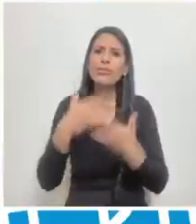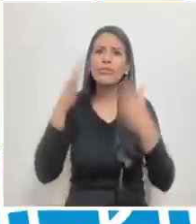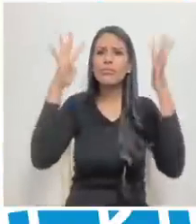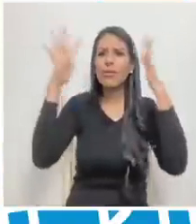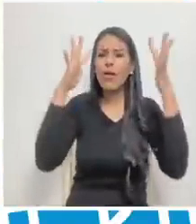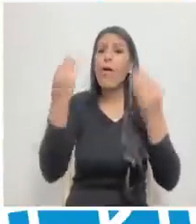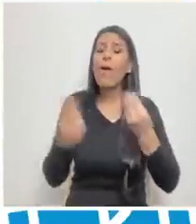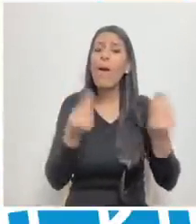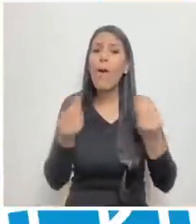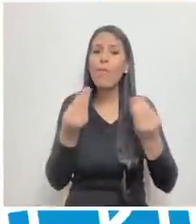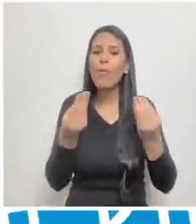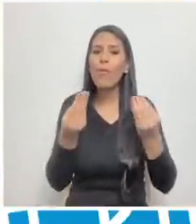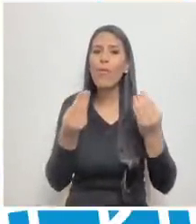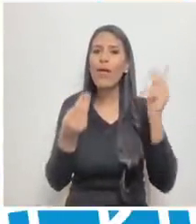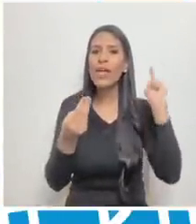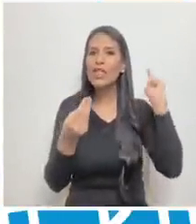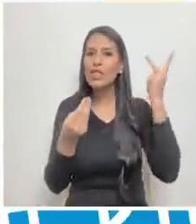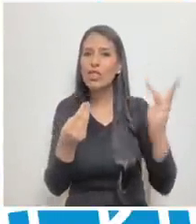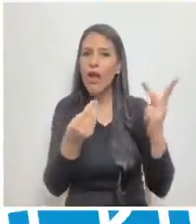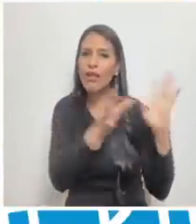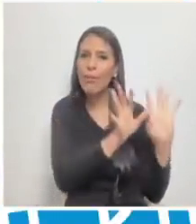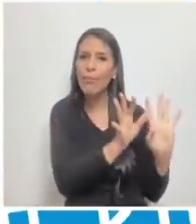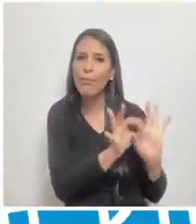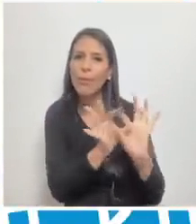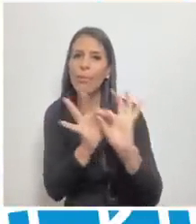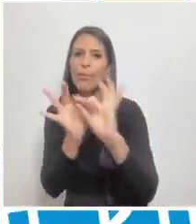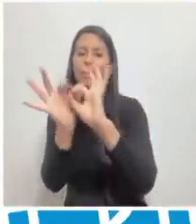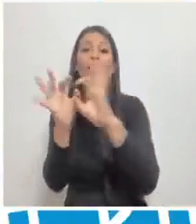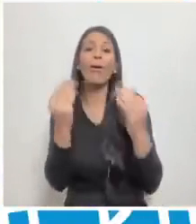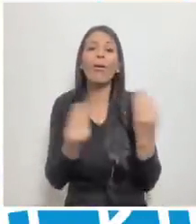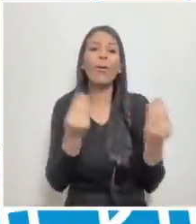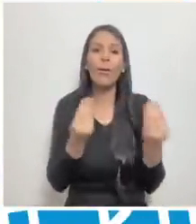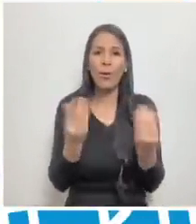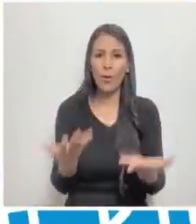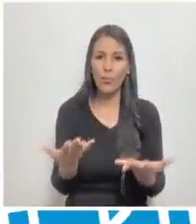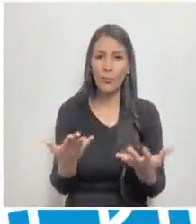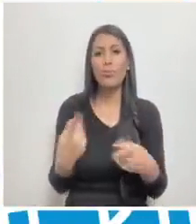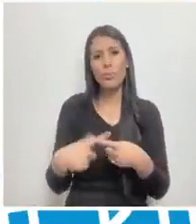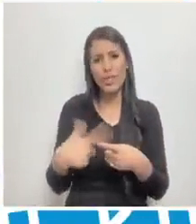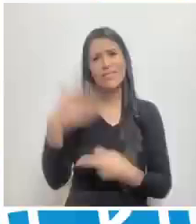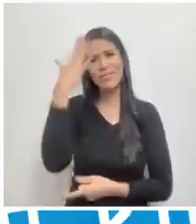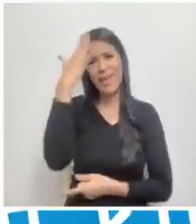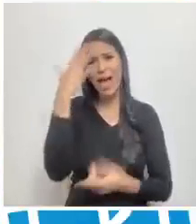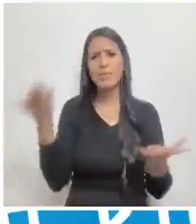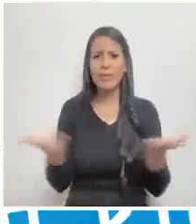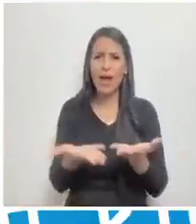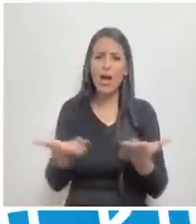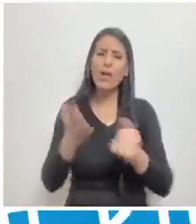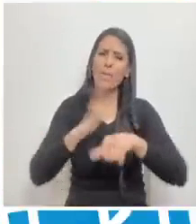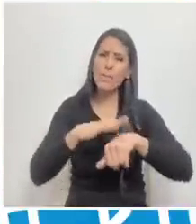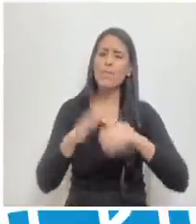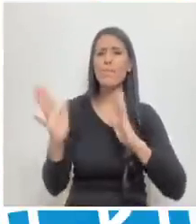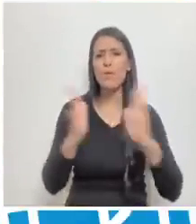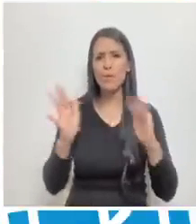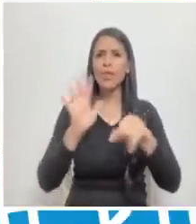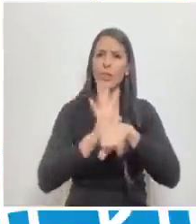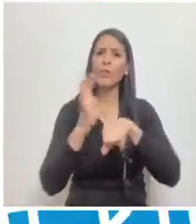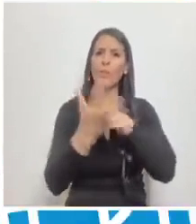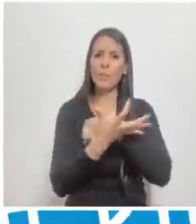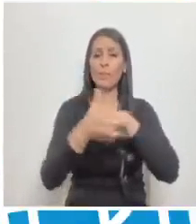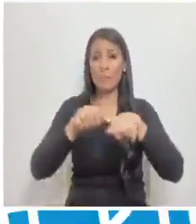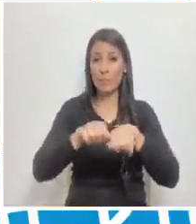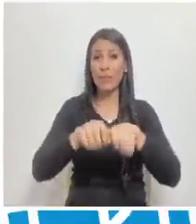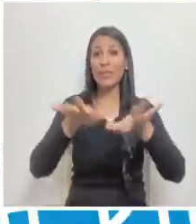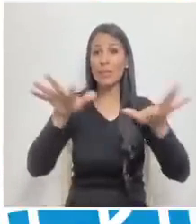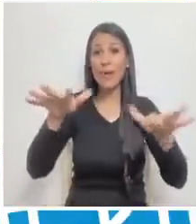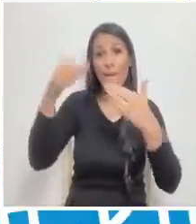essa, né? Então, a gente sabe que, nesse momento de contexto de pandemia, a avaliação ela assume uma outra